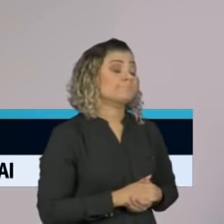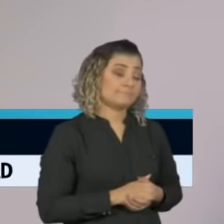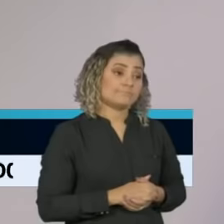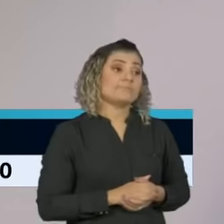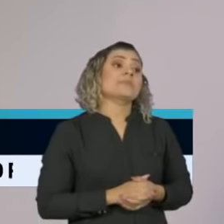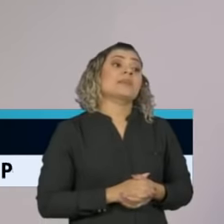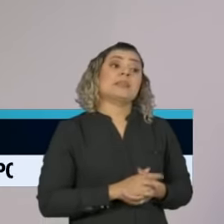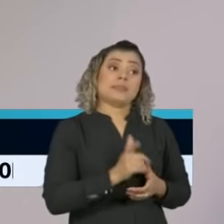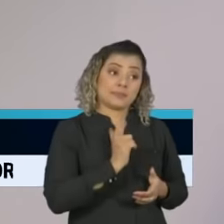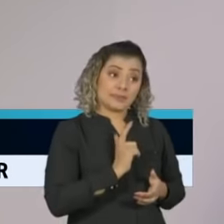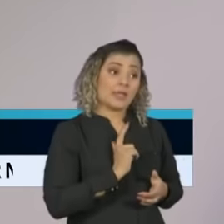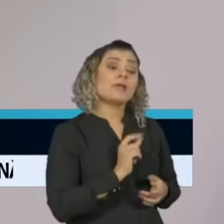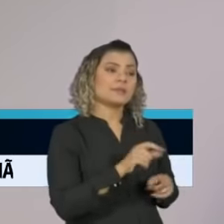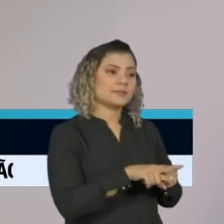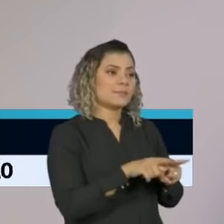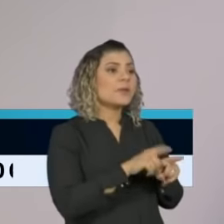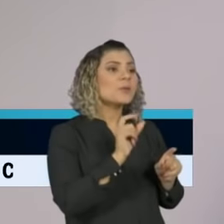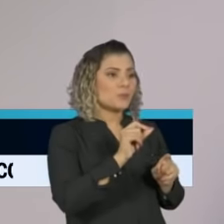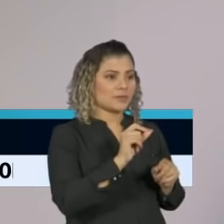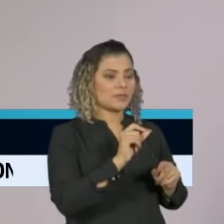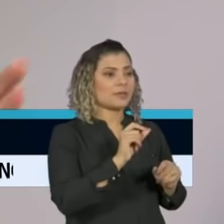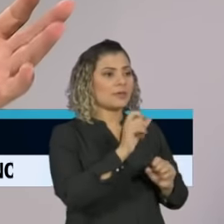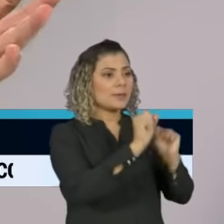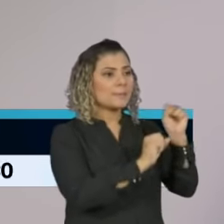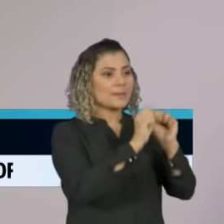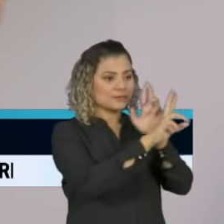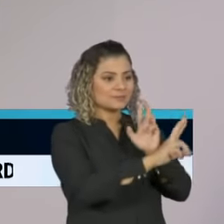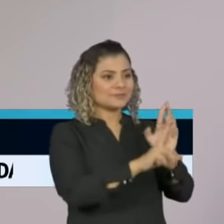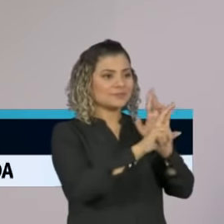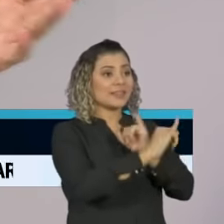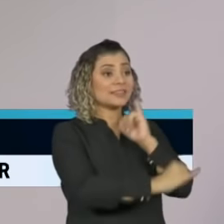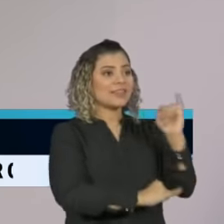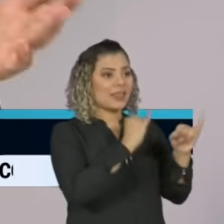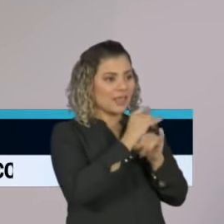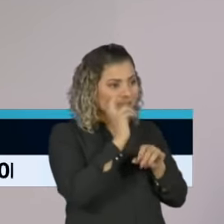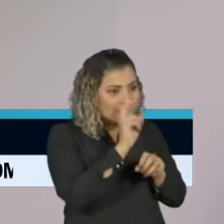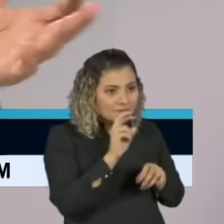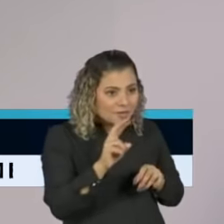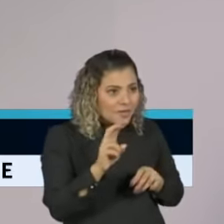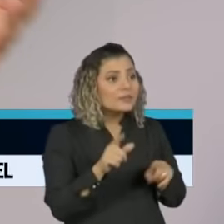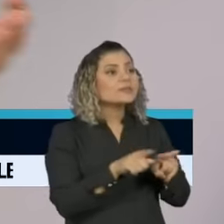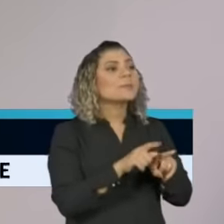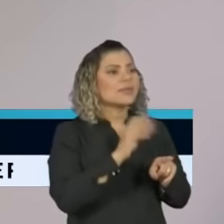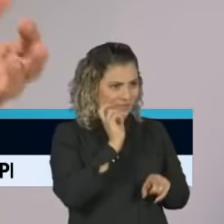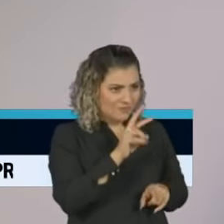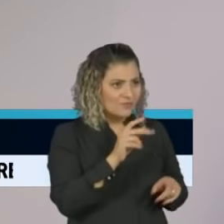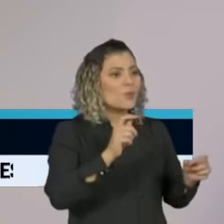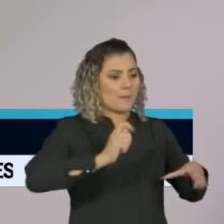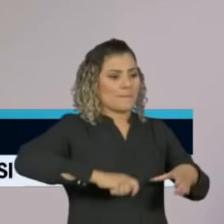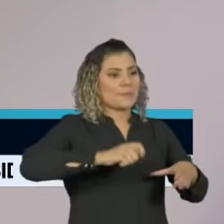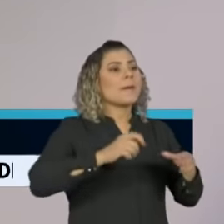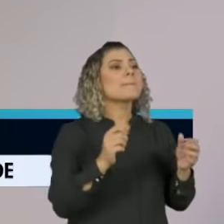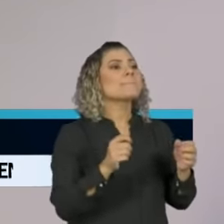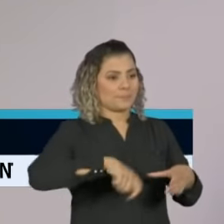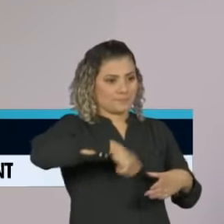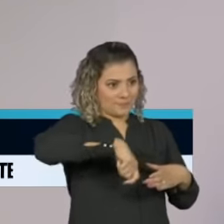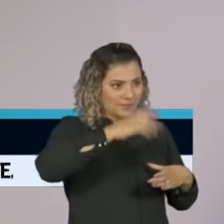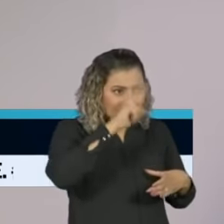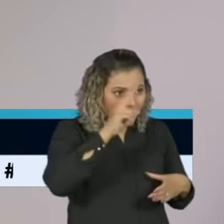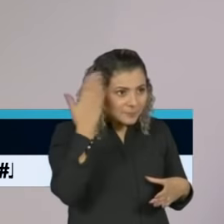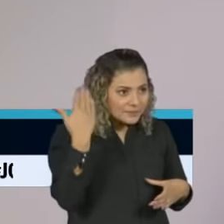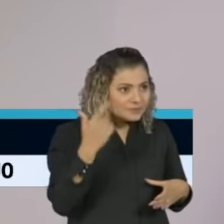um medidor de popularidade que se reflete através de panelaços, né? Batidas de panela, né?